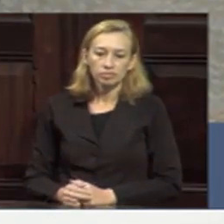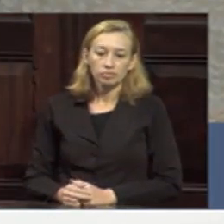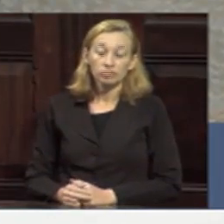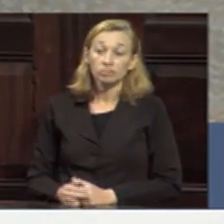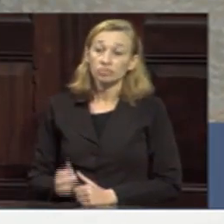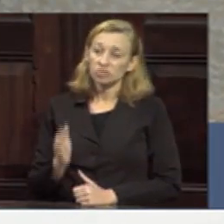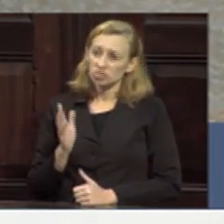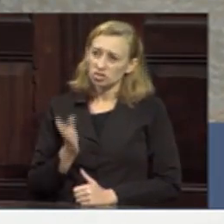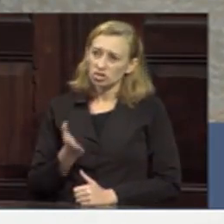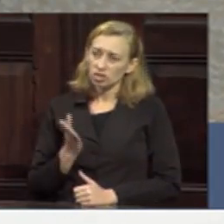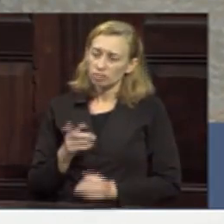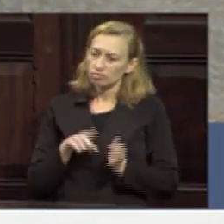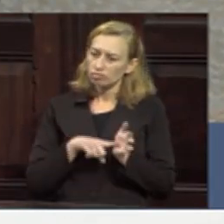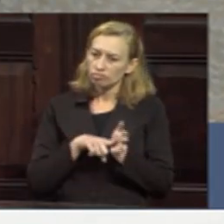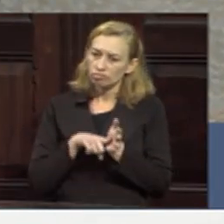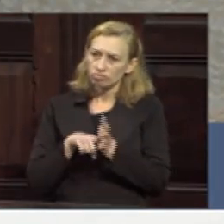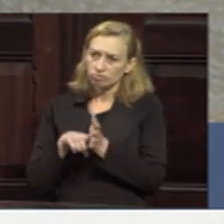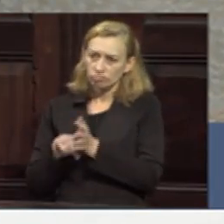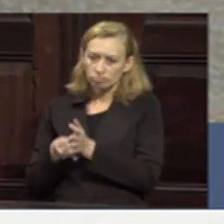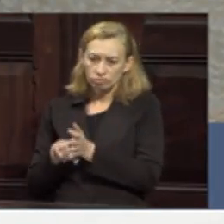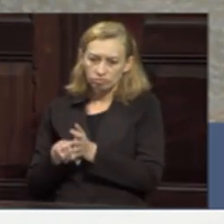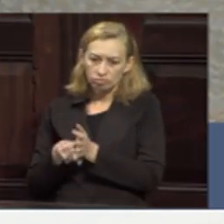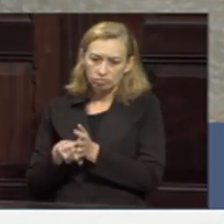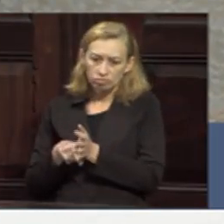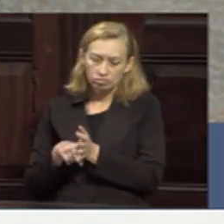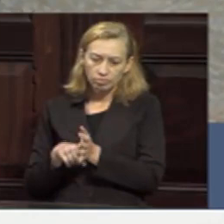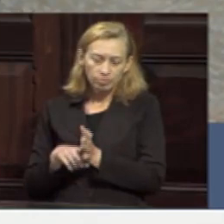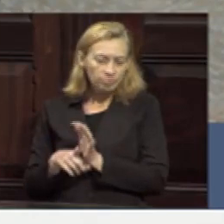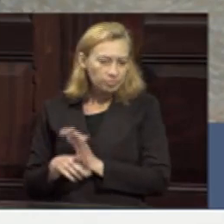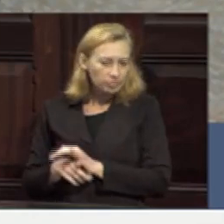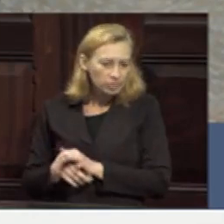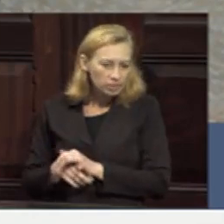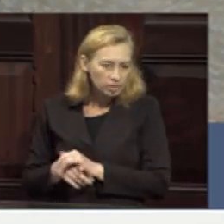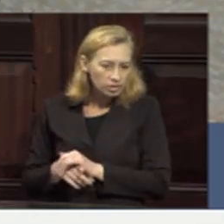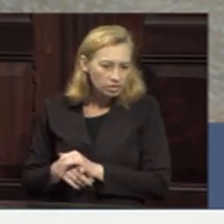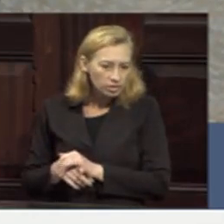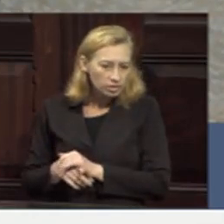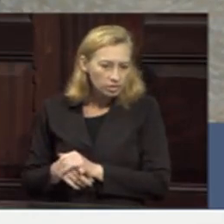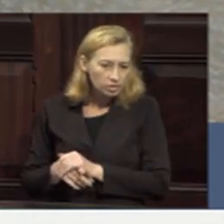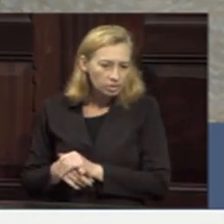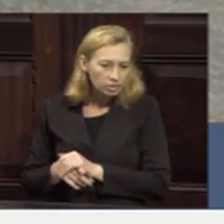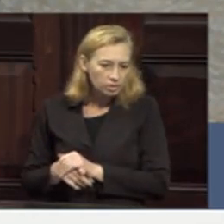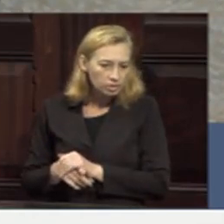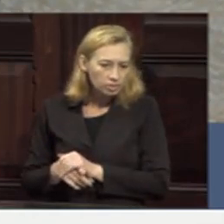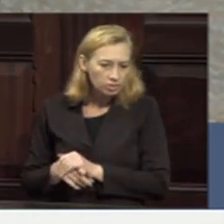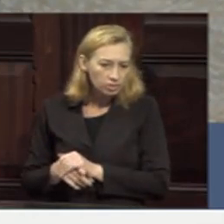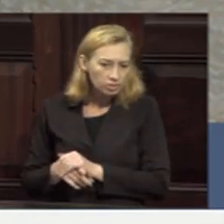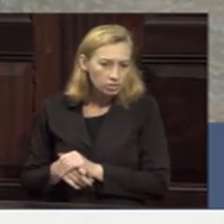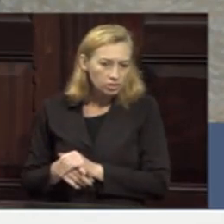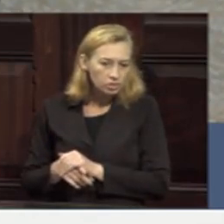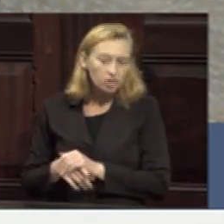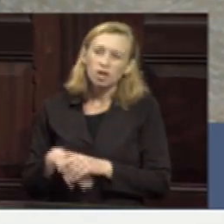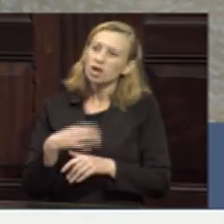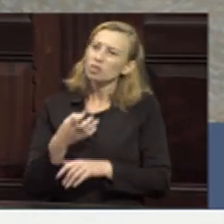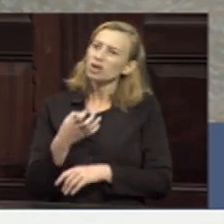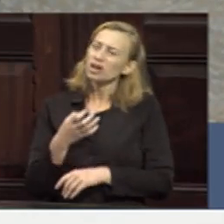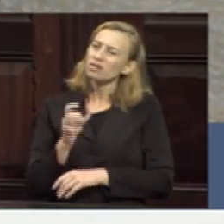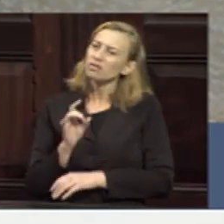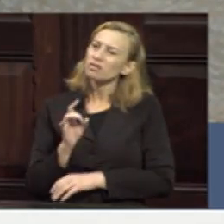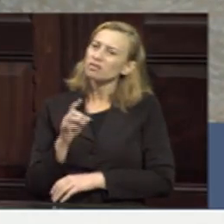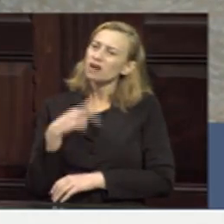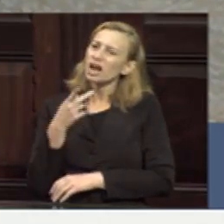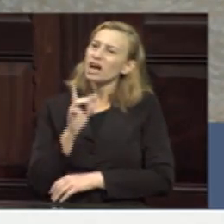elucidação do crime. Eu não ouso fazer isso. Eu quero falar do sentimento